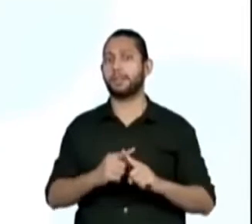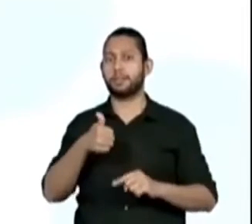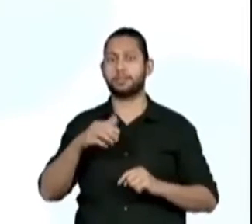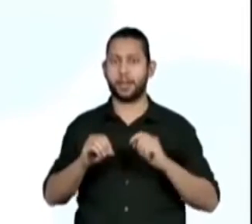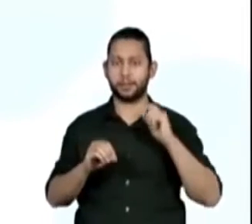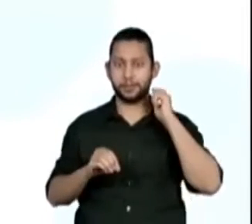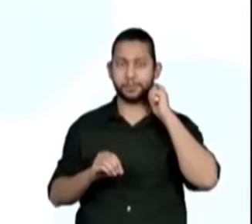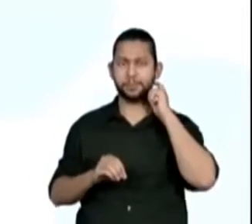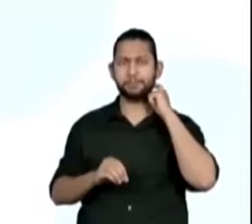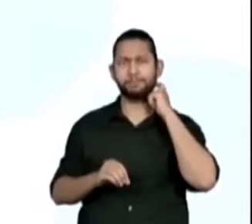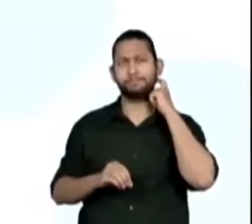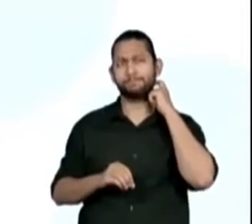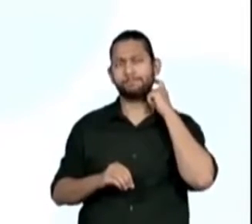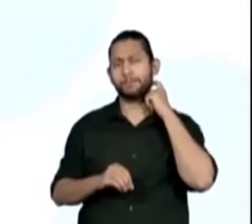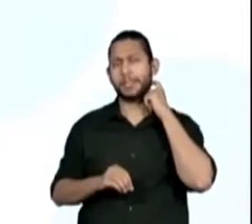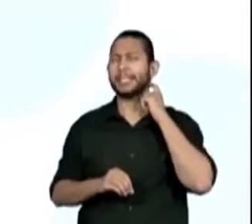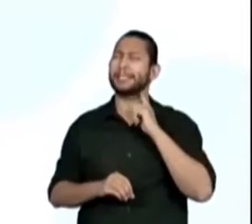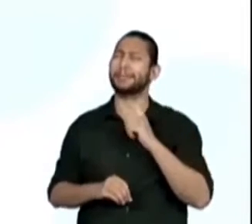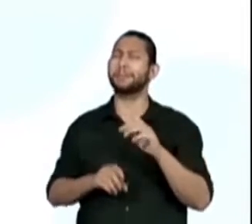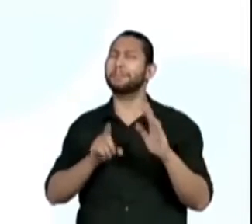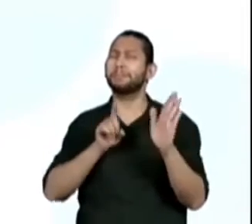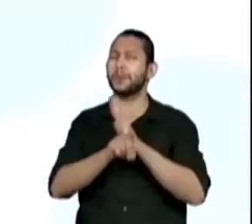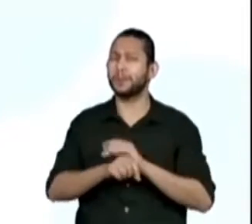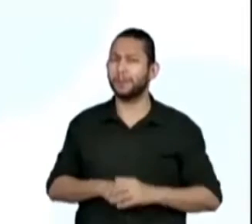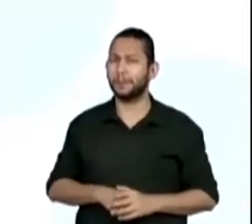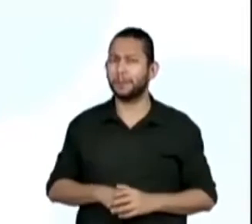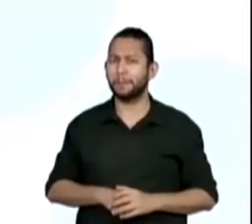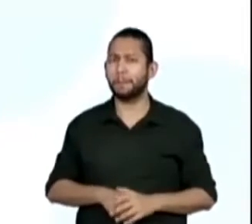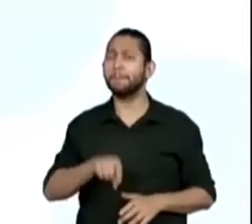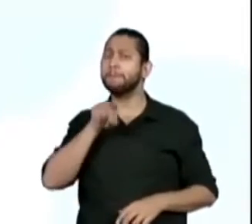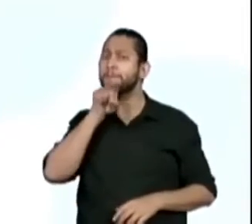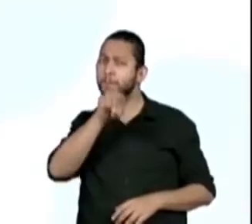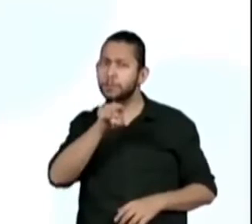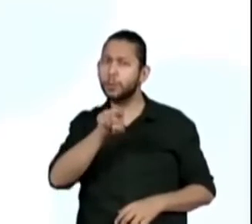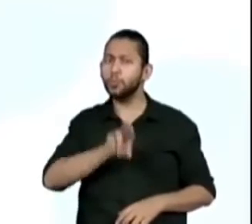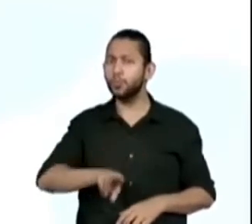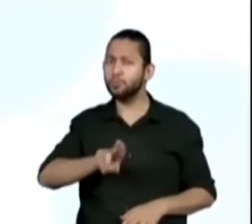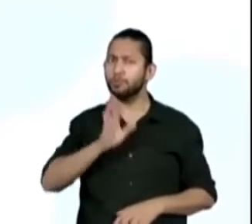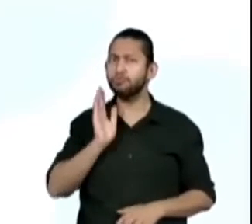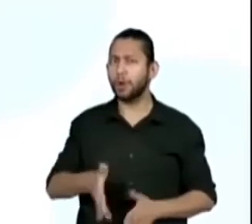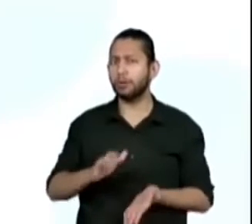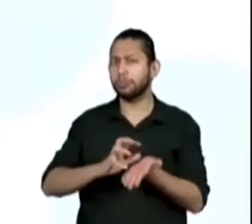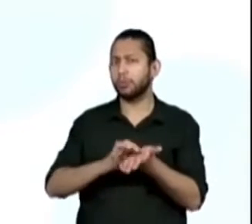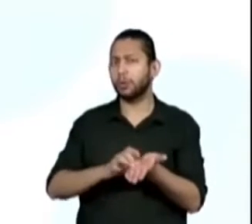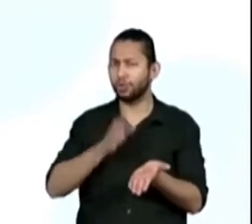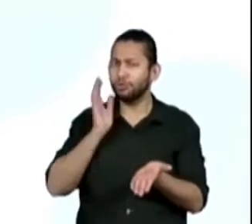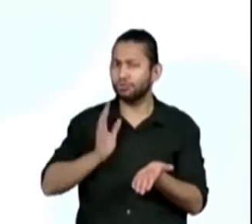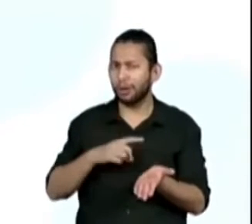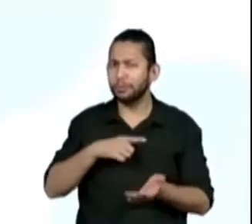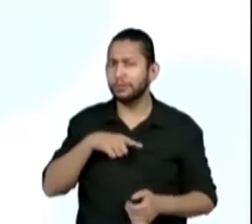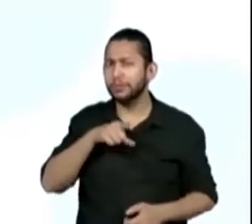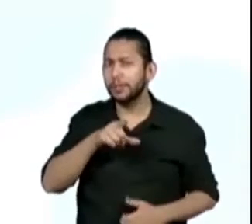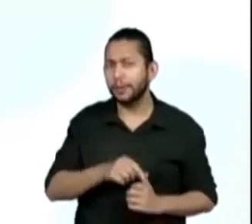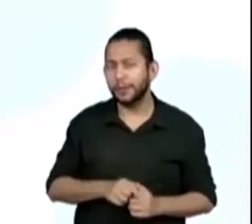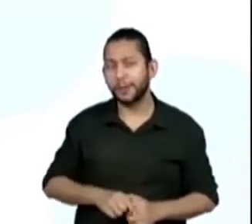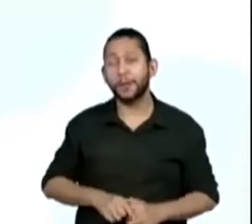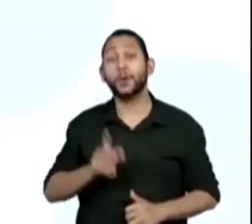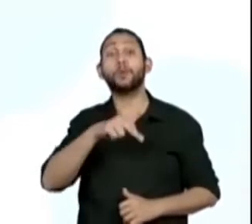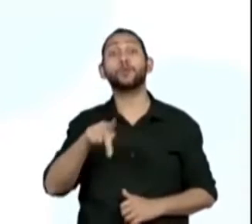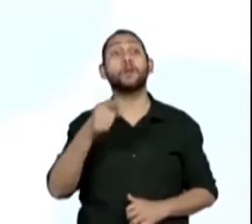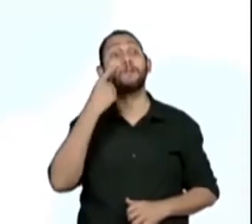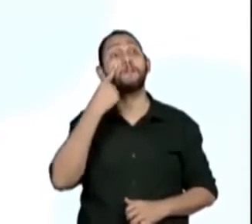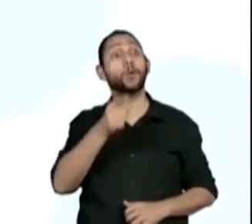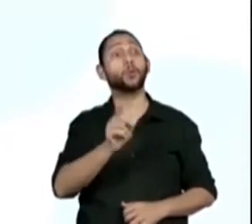seguinte: quem aí, professor, traz o nome do aluno, hein? Quem aí já usou a calculadora? E